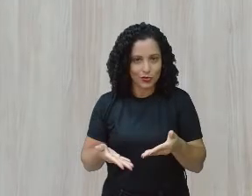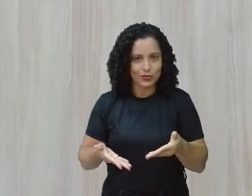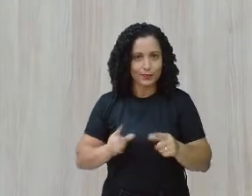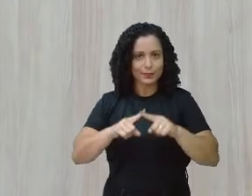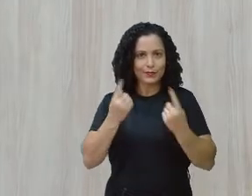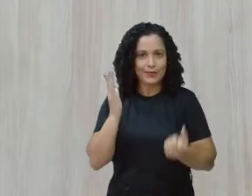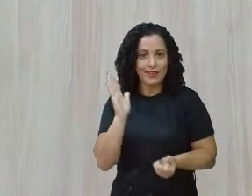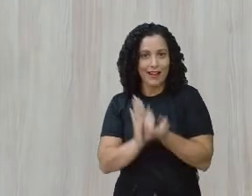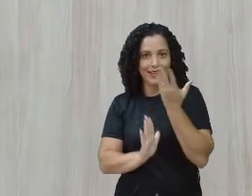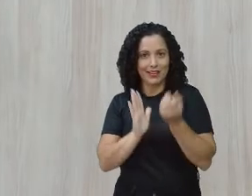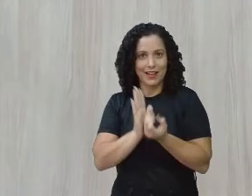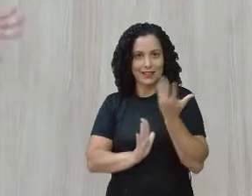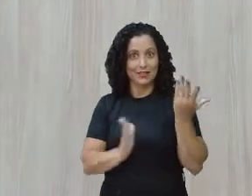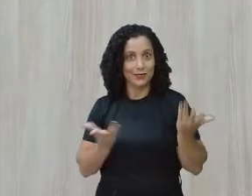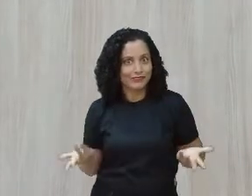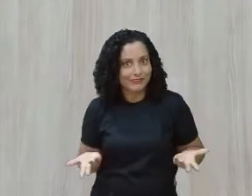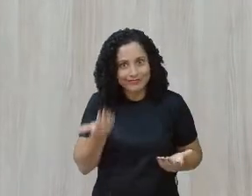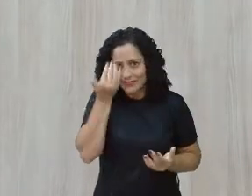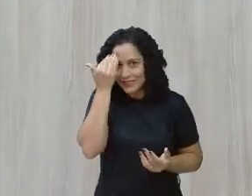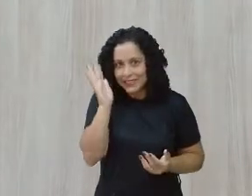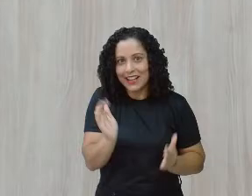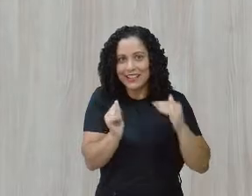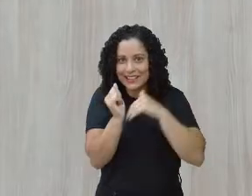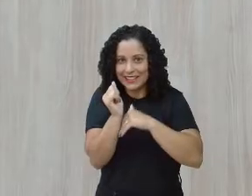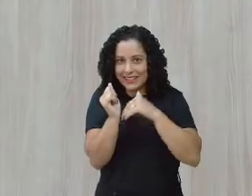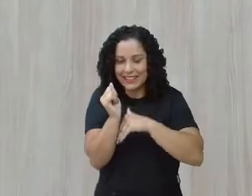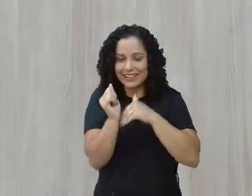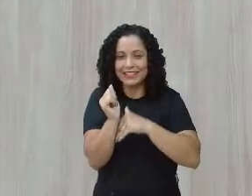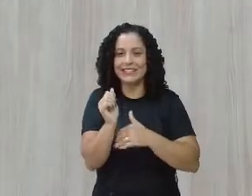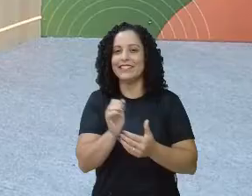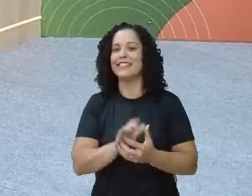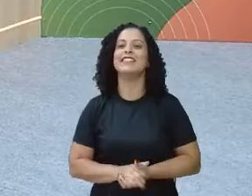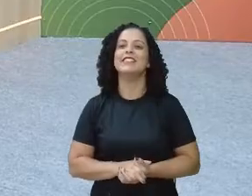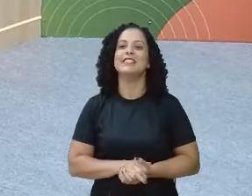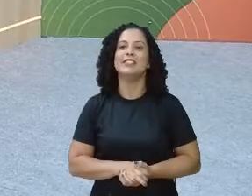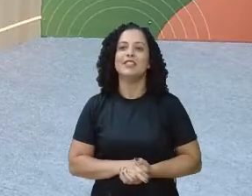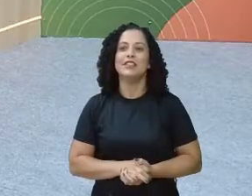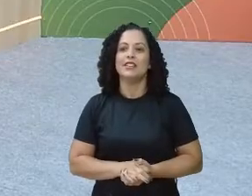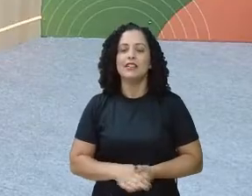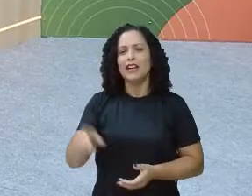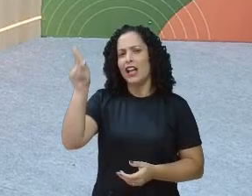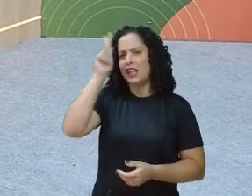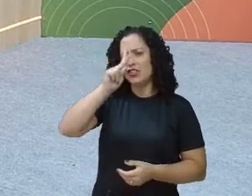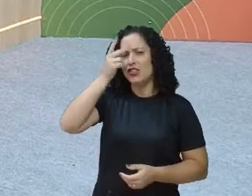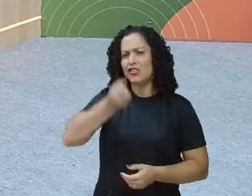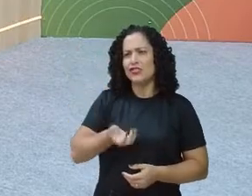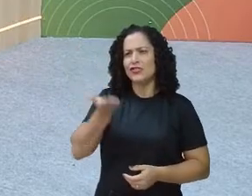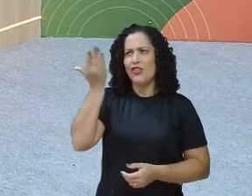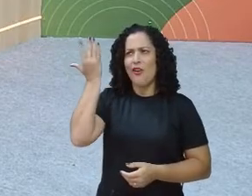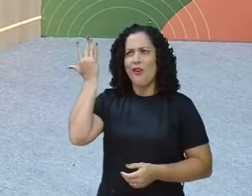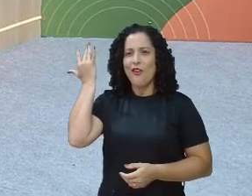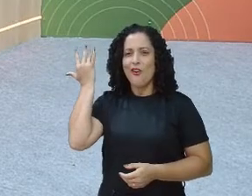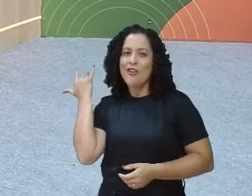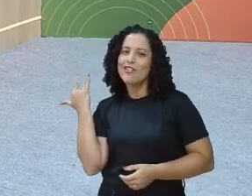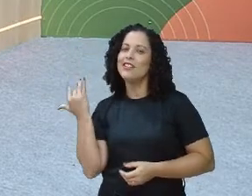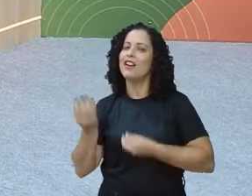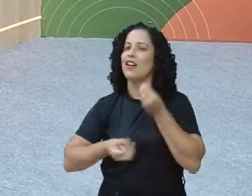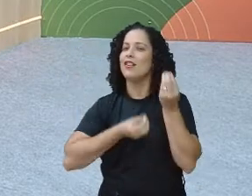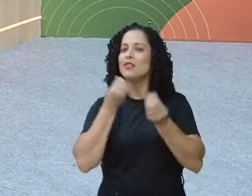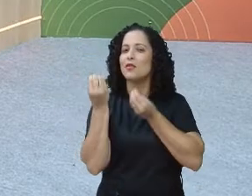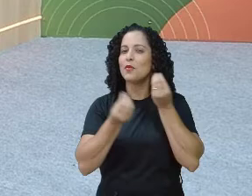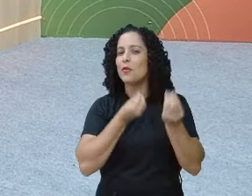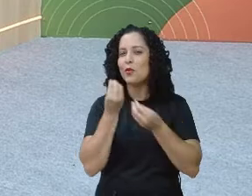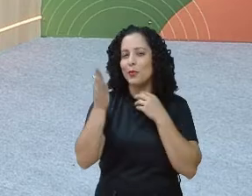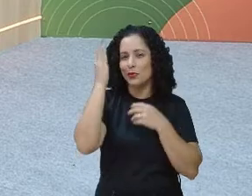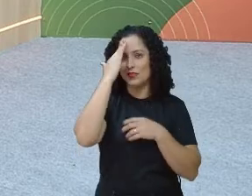origem é misteriosa, tá certo? Mas pela história, vamos lá fazer esse trajetozinho aqui pela história para ver se a